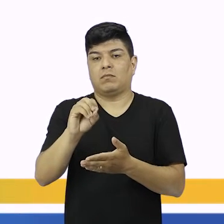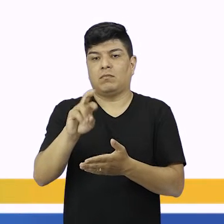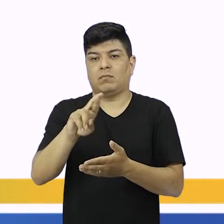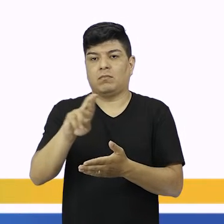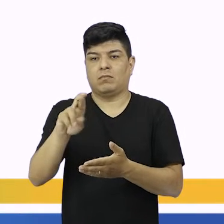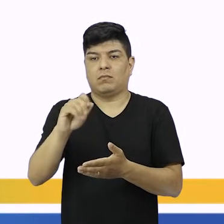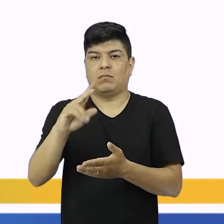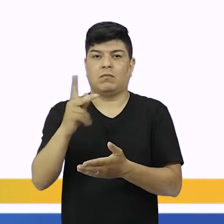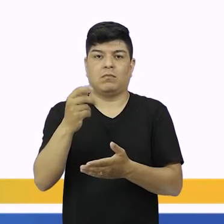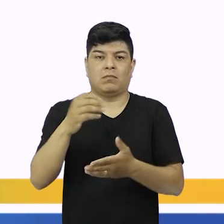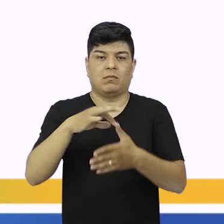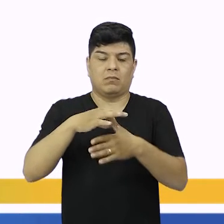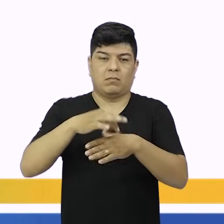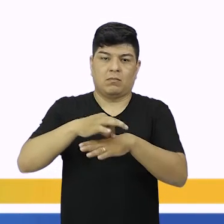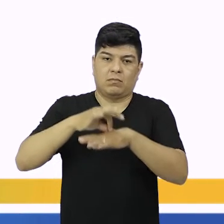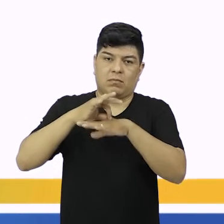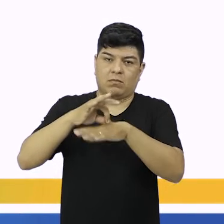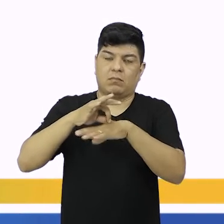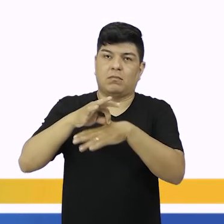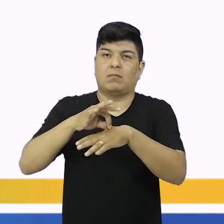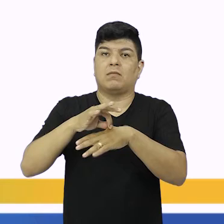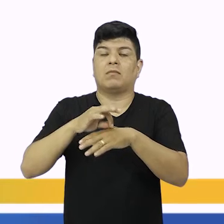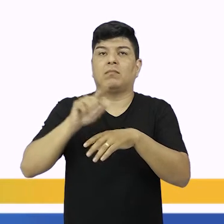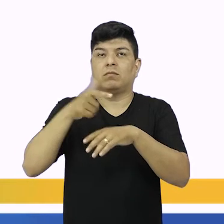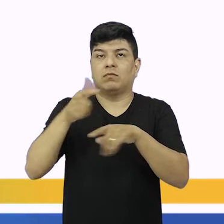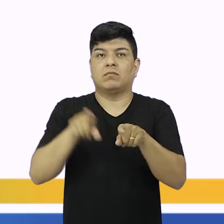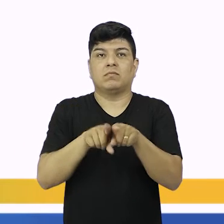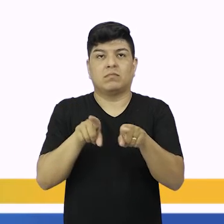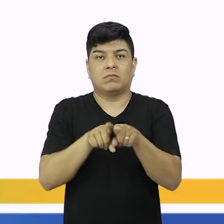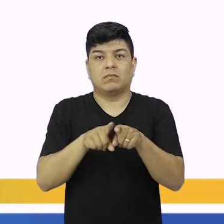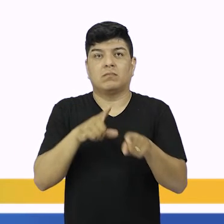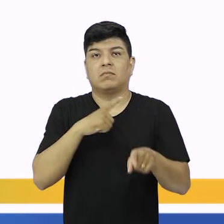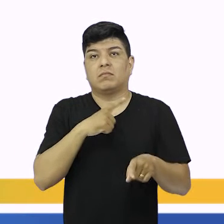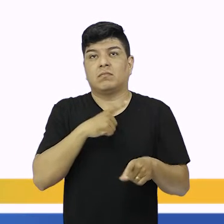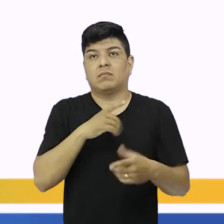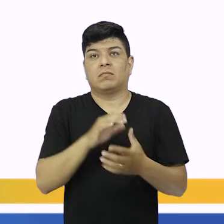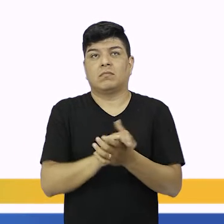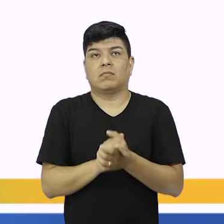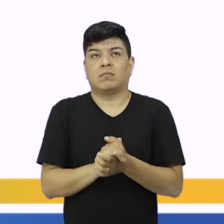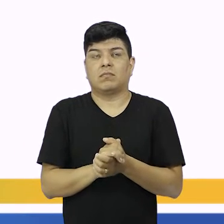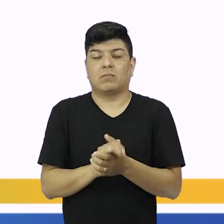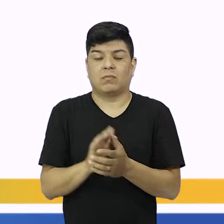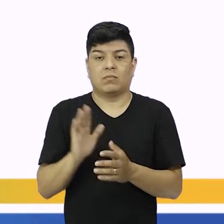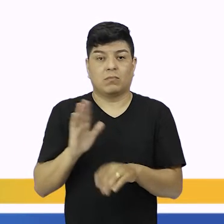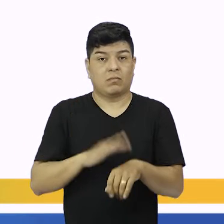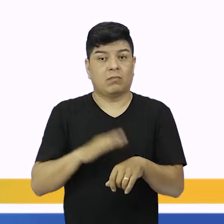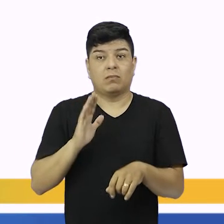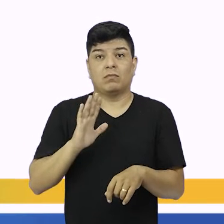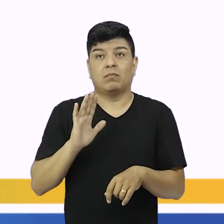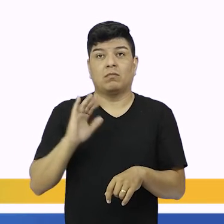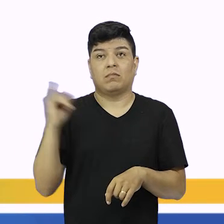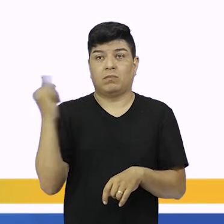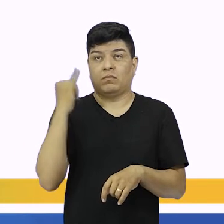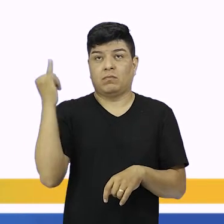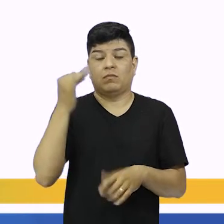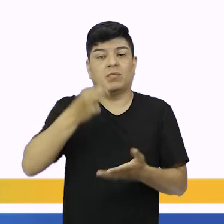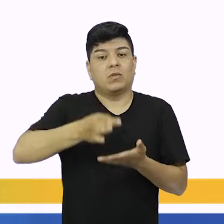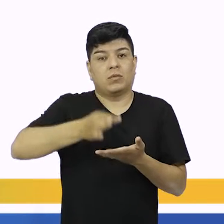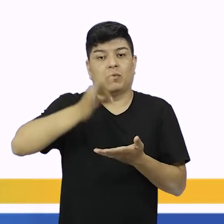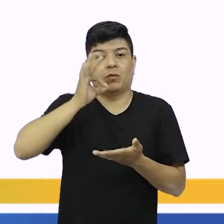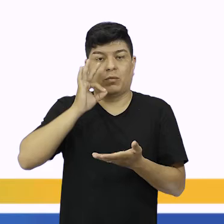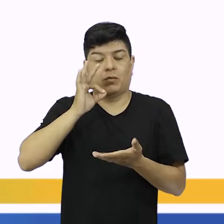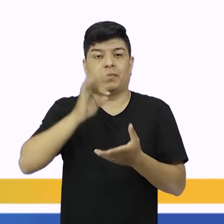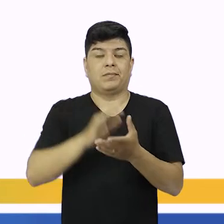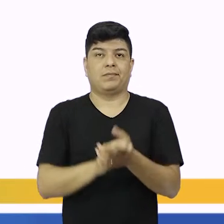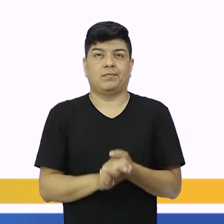amazônica, e o couro e a pele, tá bom? E outros. Mas a gente tem como grande carro-chefe aí o café, né? Que